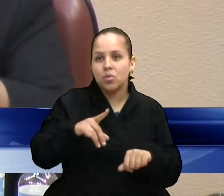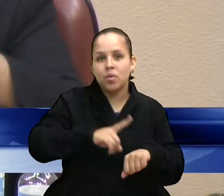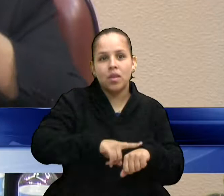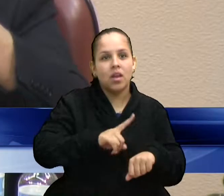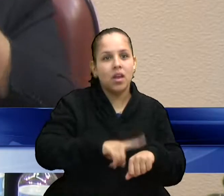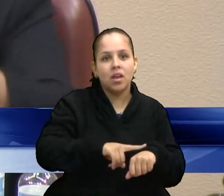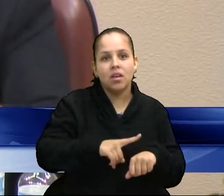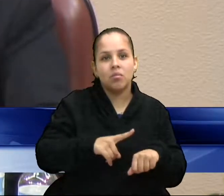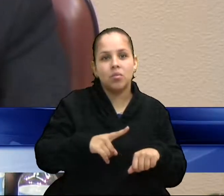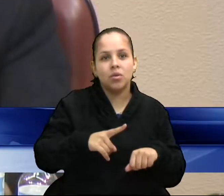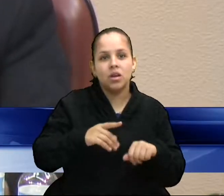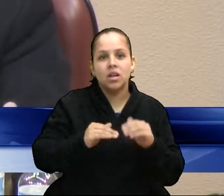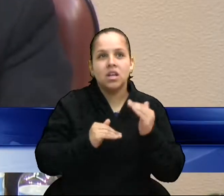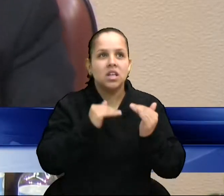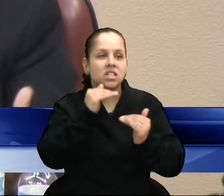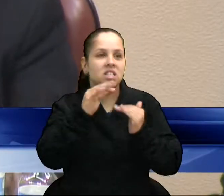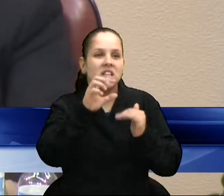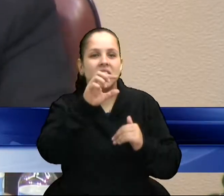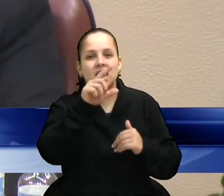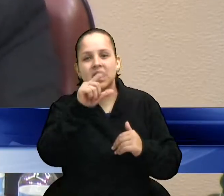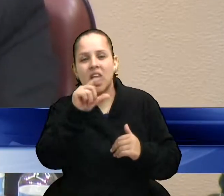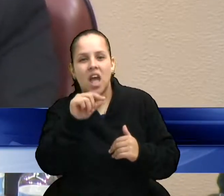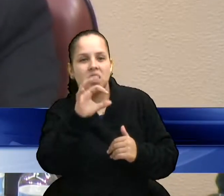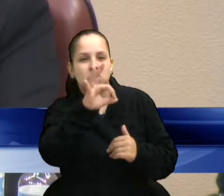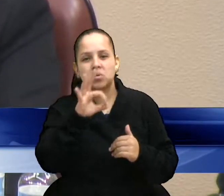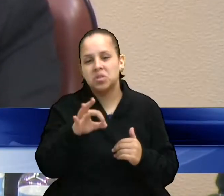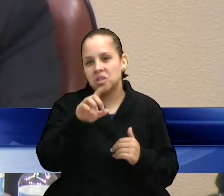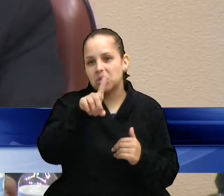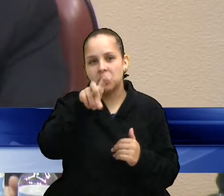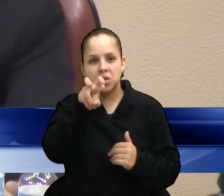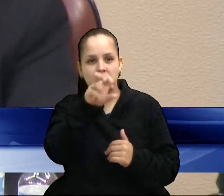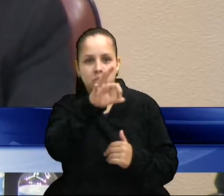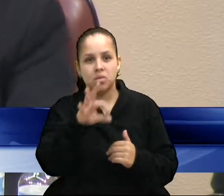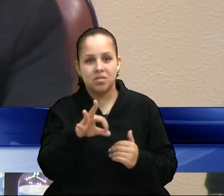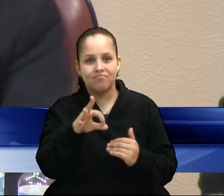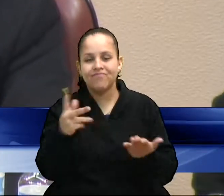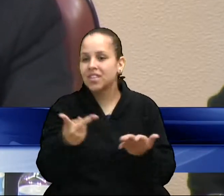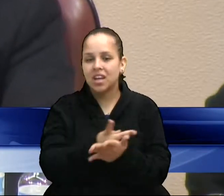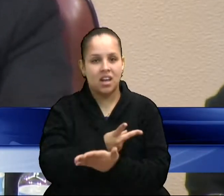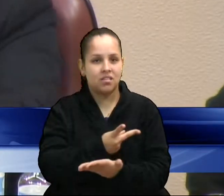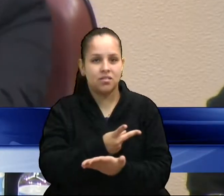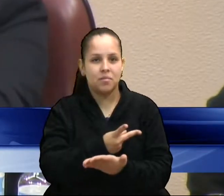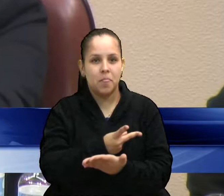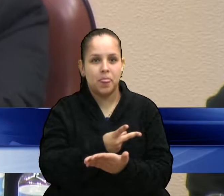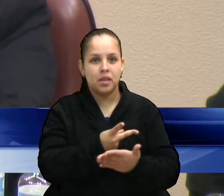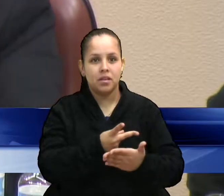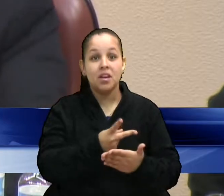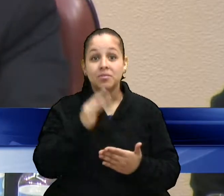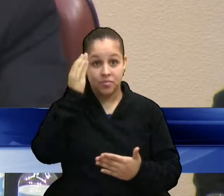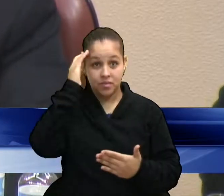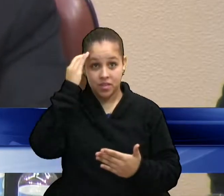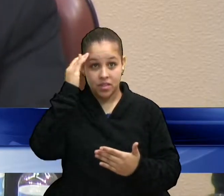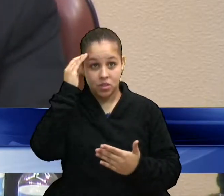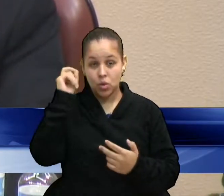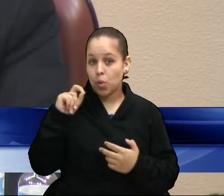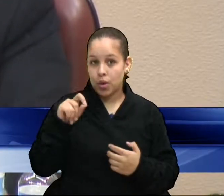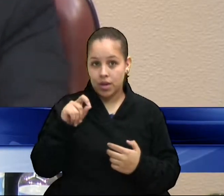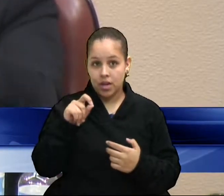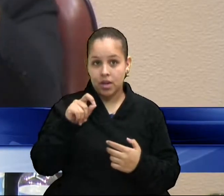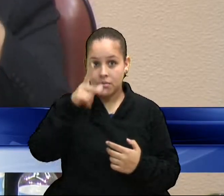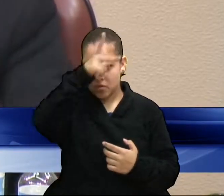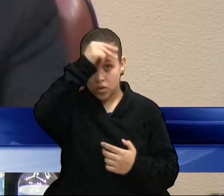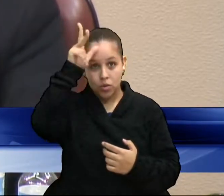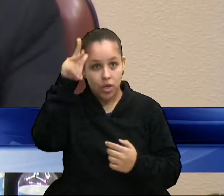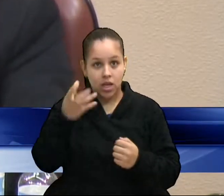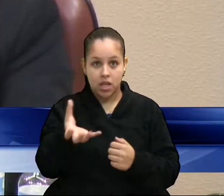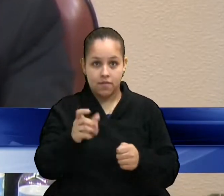acabou crescendo em torno de 10% a 15%. Está errado. Mas daí eu entendo o que a prefeitura quer fazer. Como eles